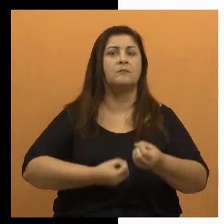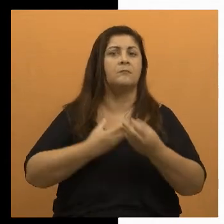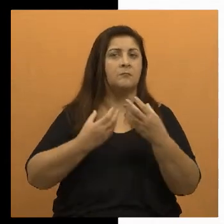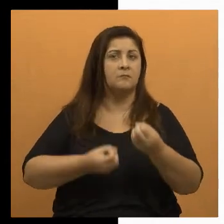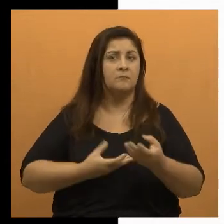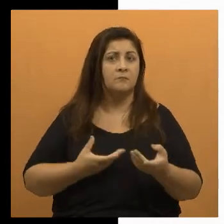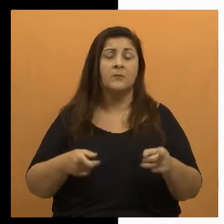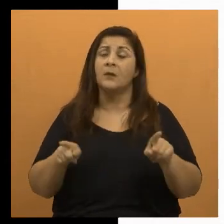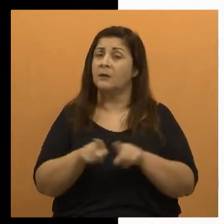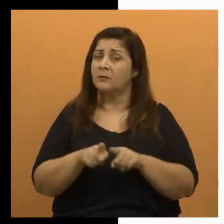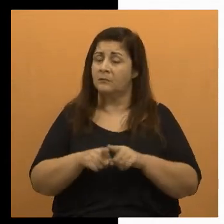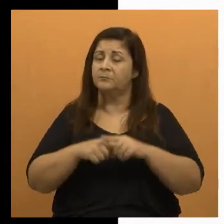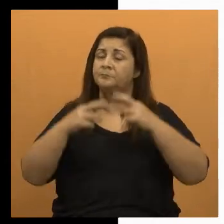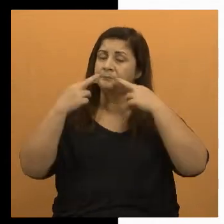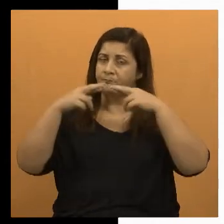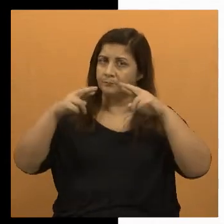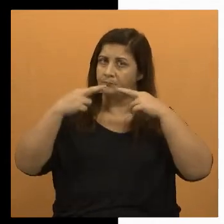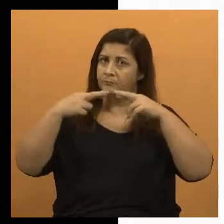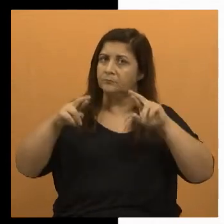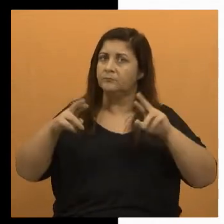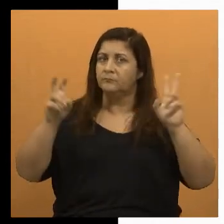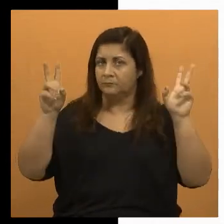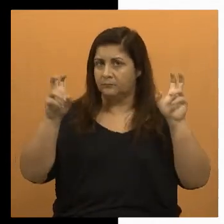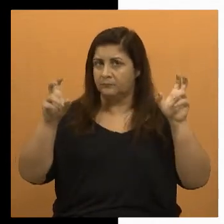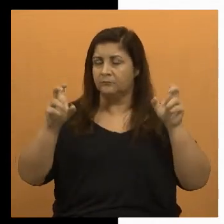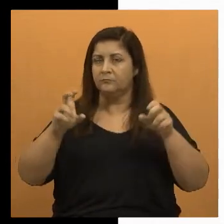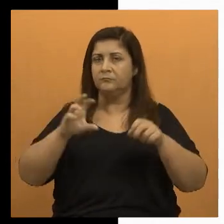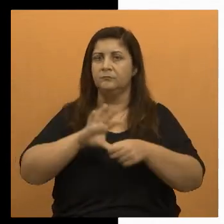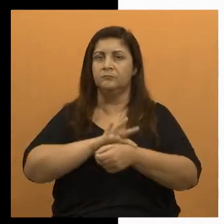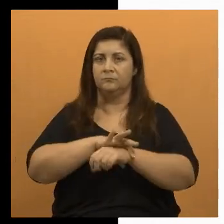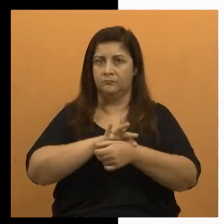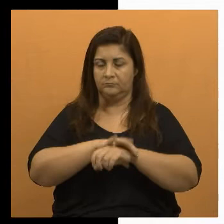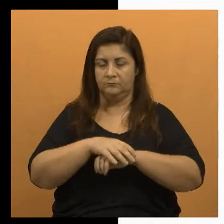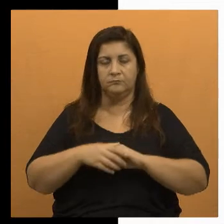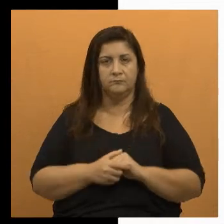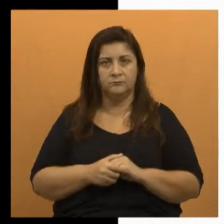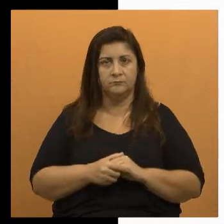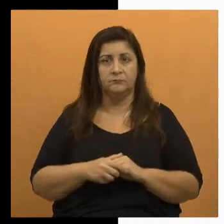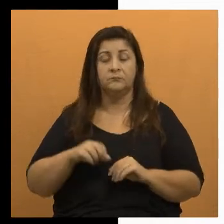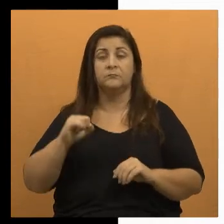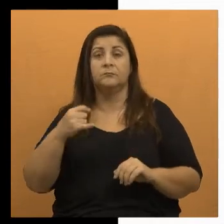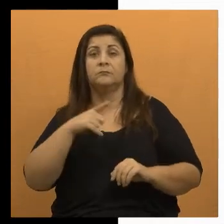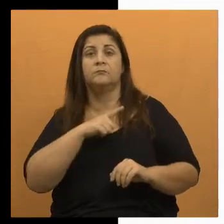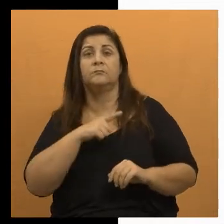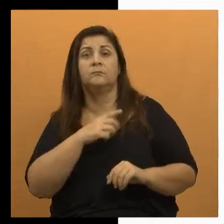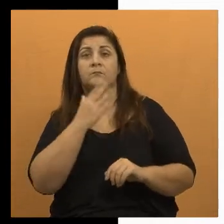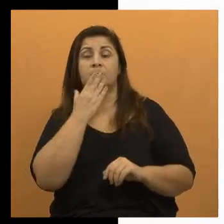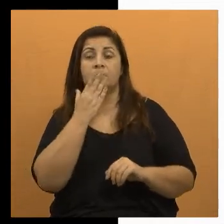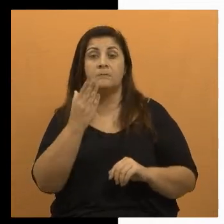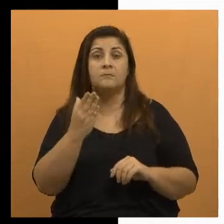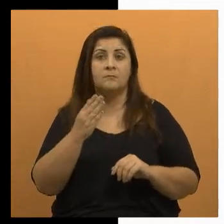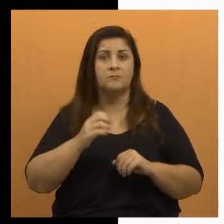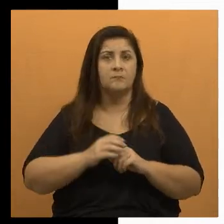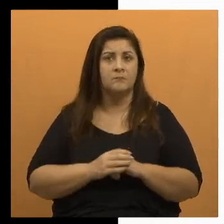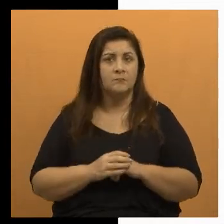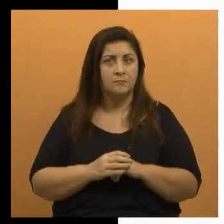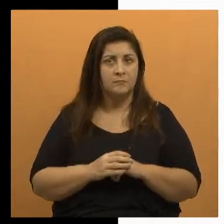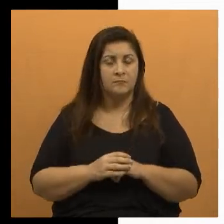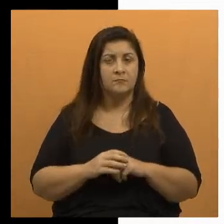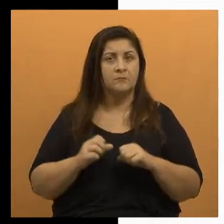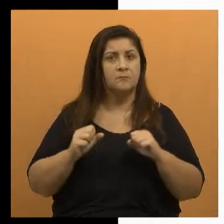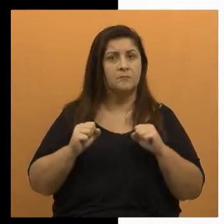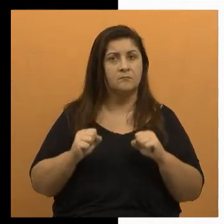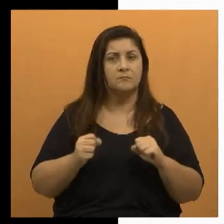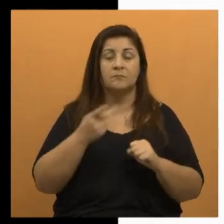mesmo criticar acerca da segurança pública. Os pedidos de segurança ou a sua participação pode ser de